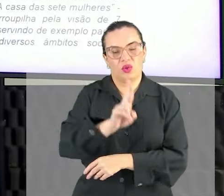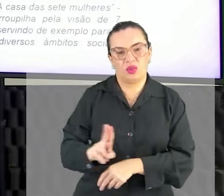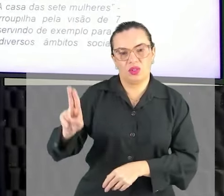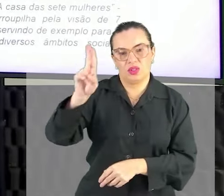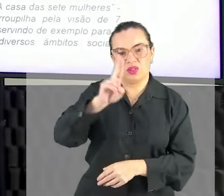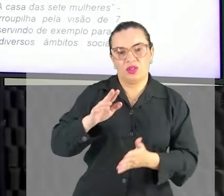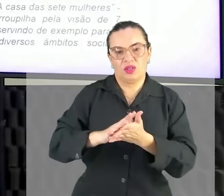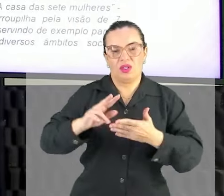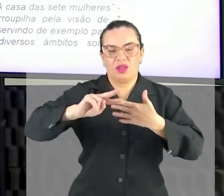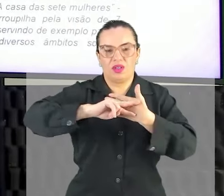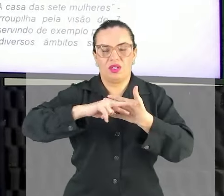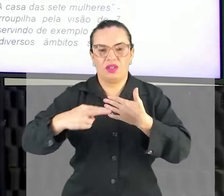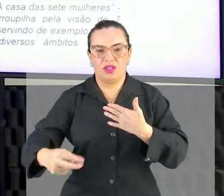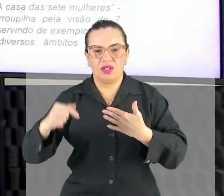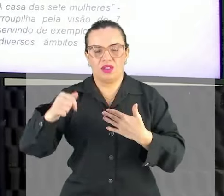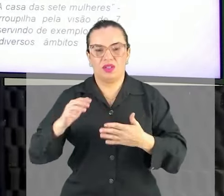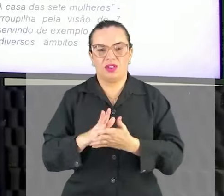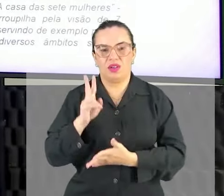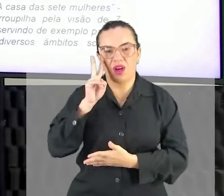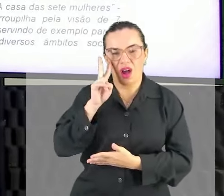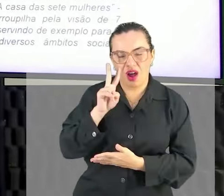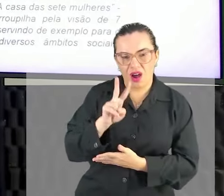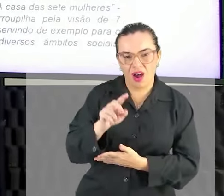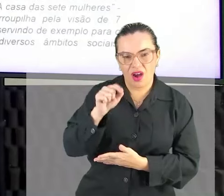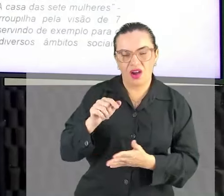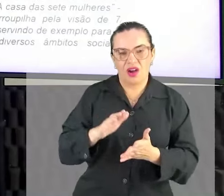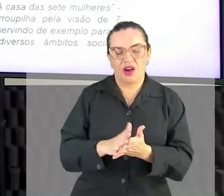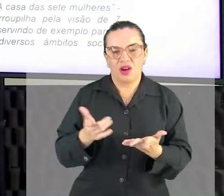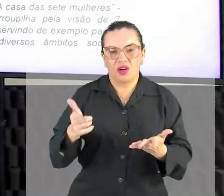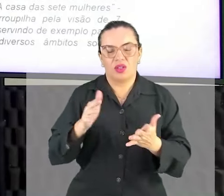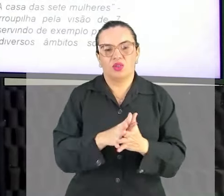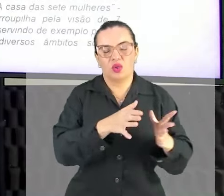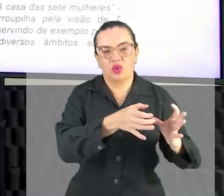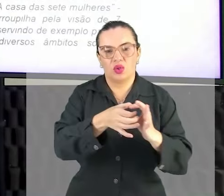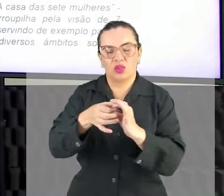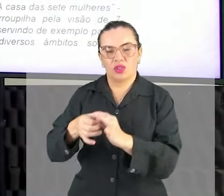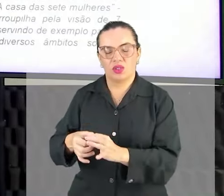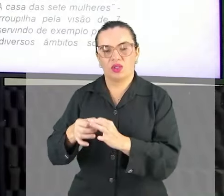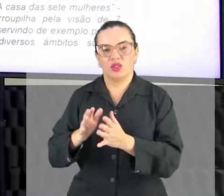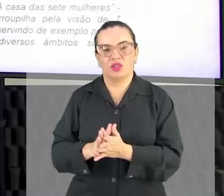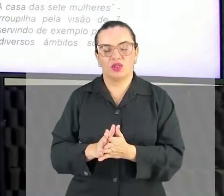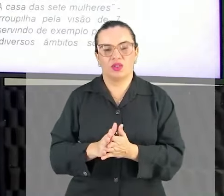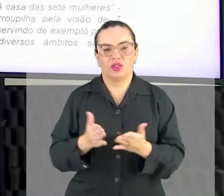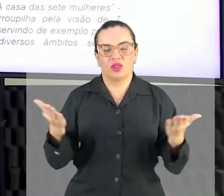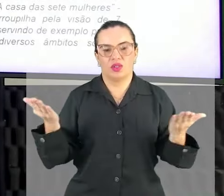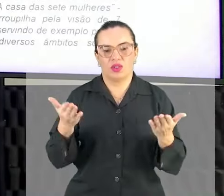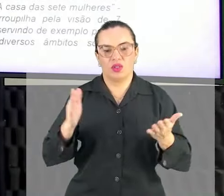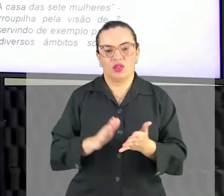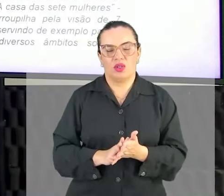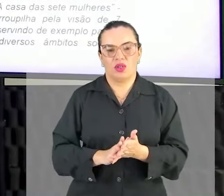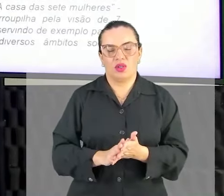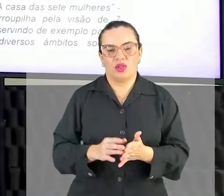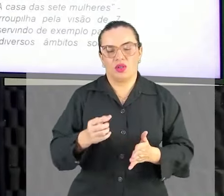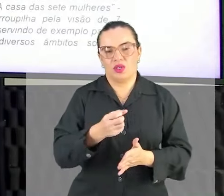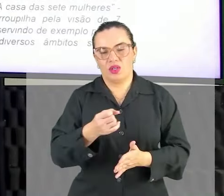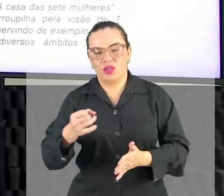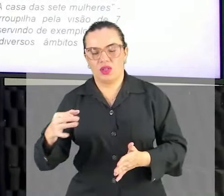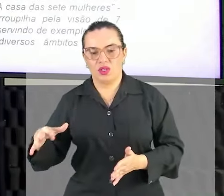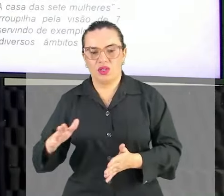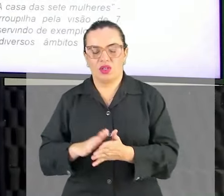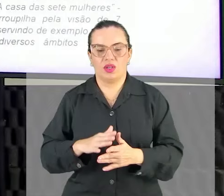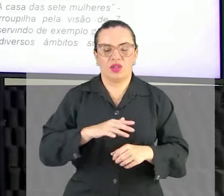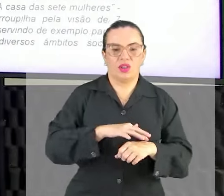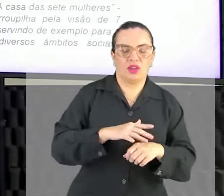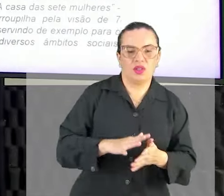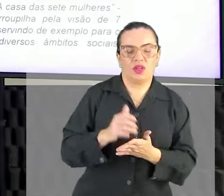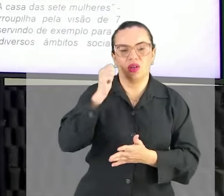utilize consequências vistas, exemplificadas, né? Então, por exemplo, maior número de doenças dessas mulheres,